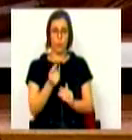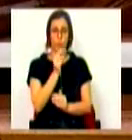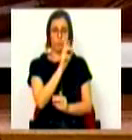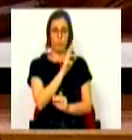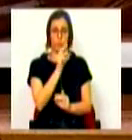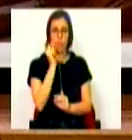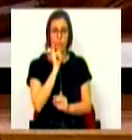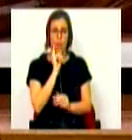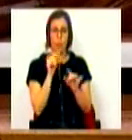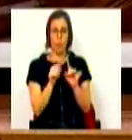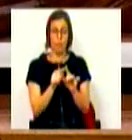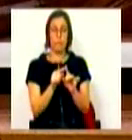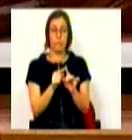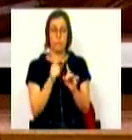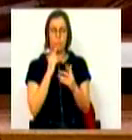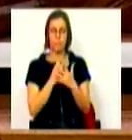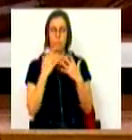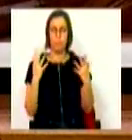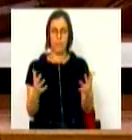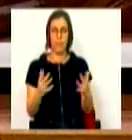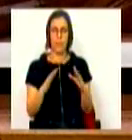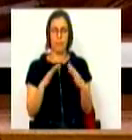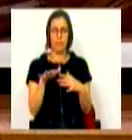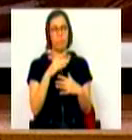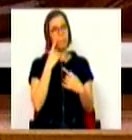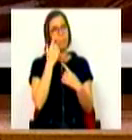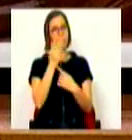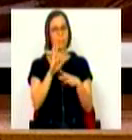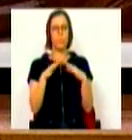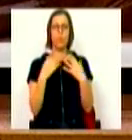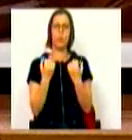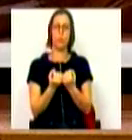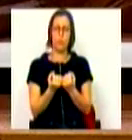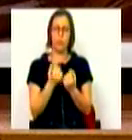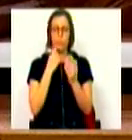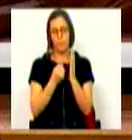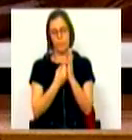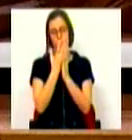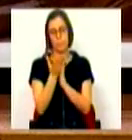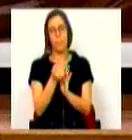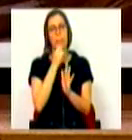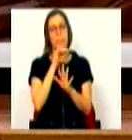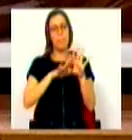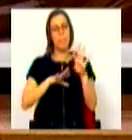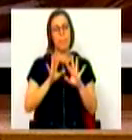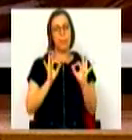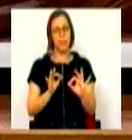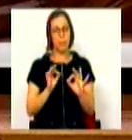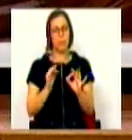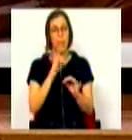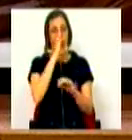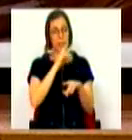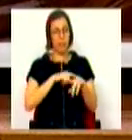tarifário tem, porém, uma enorme dimensão social, que se junta a um conjunto de medidas tomadas ao longo